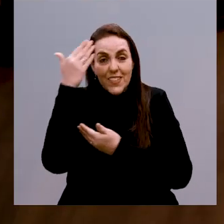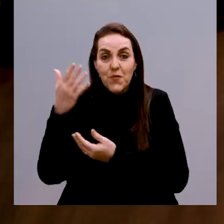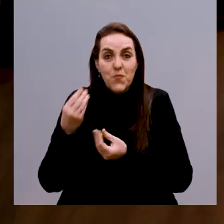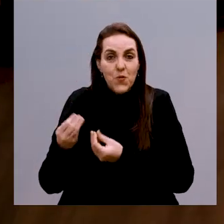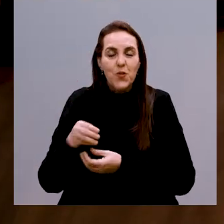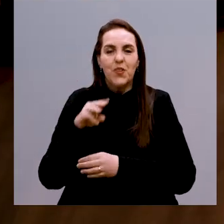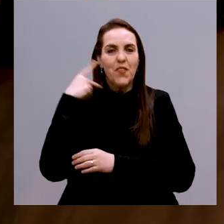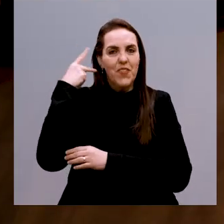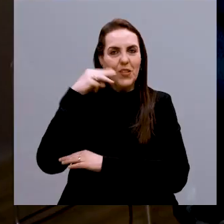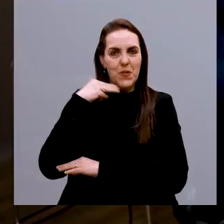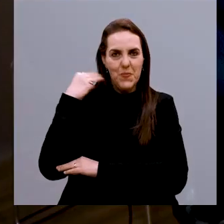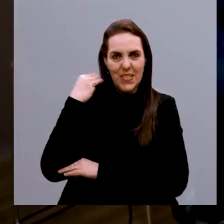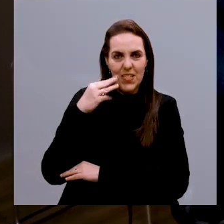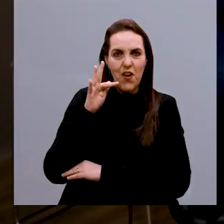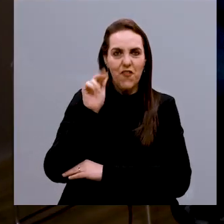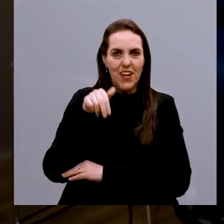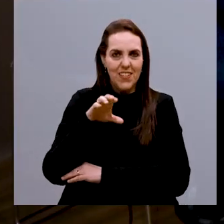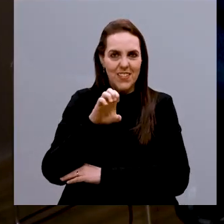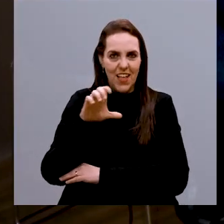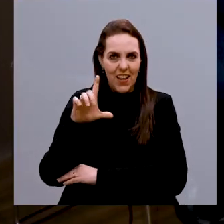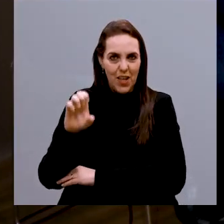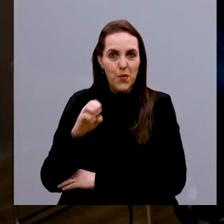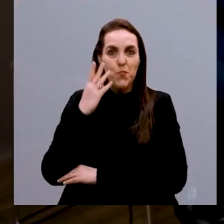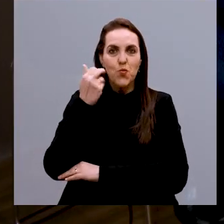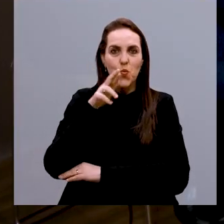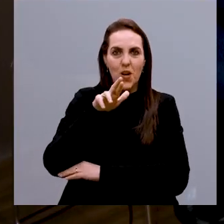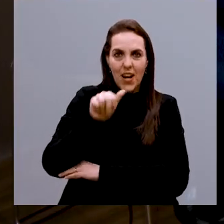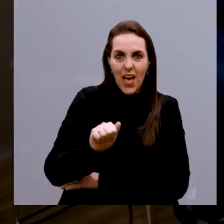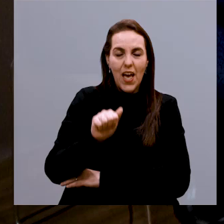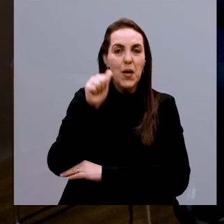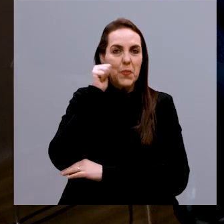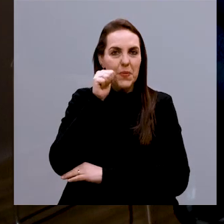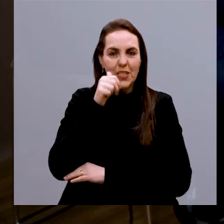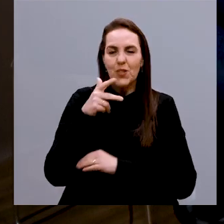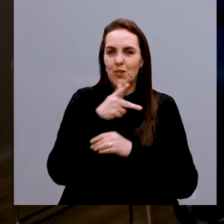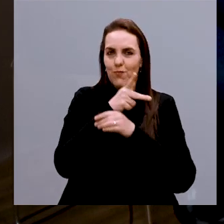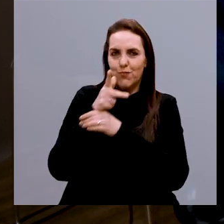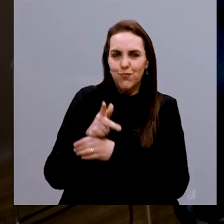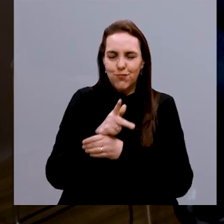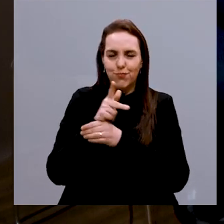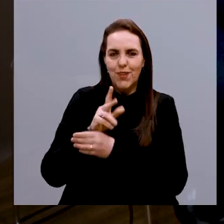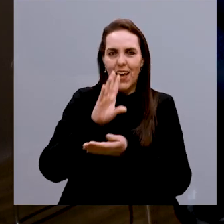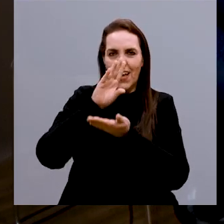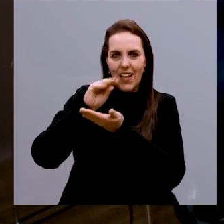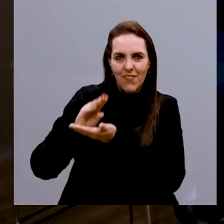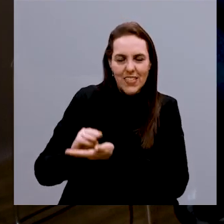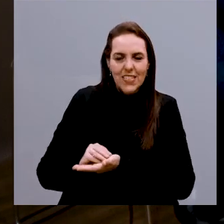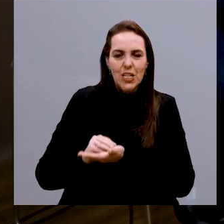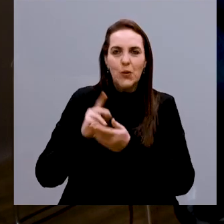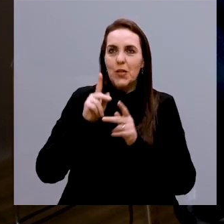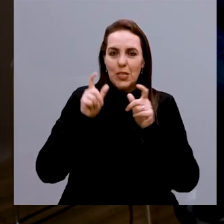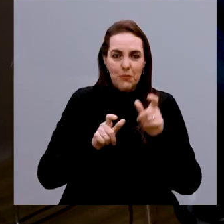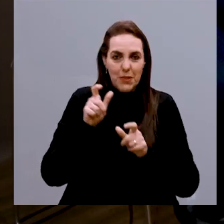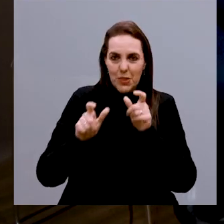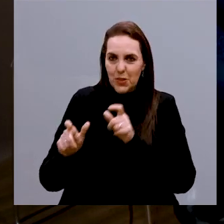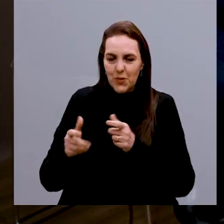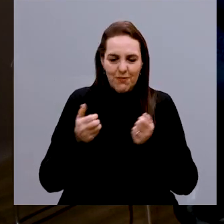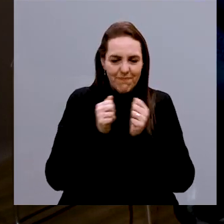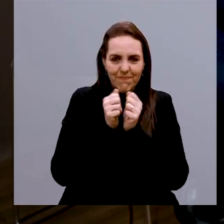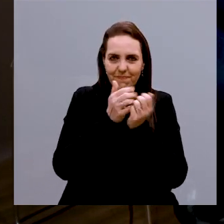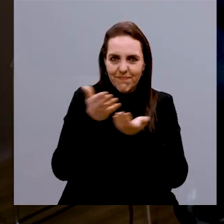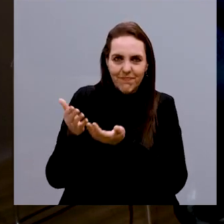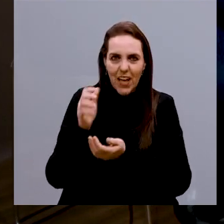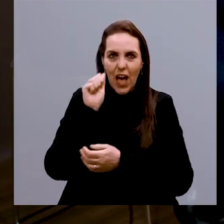minhas convidadas, a vereadora Marisol, a Francélia, a Bruna, os meninos que nos gravaram, ao pessoal que está aqui, né?